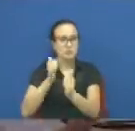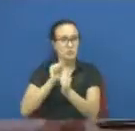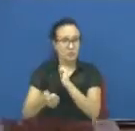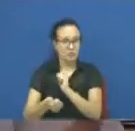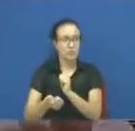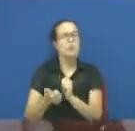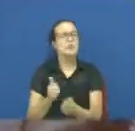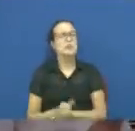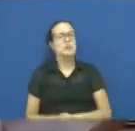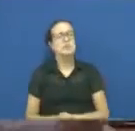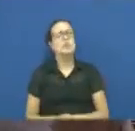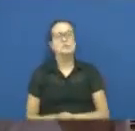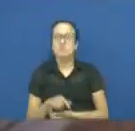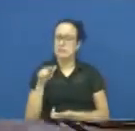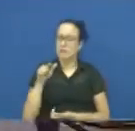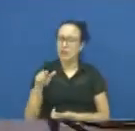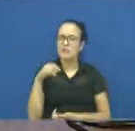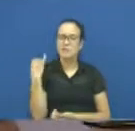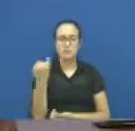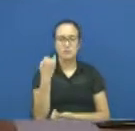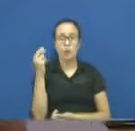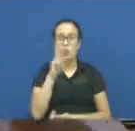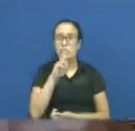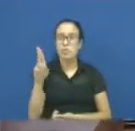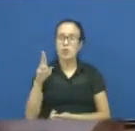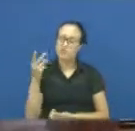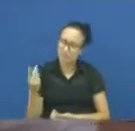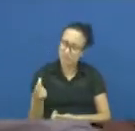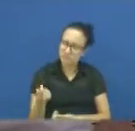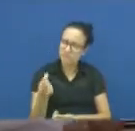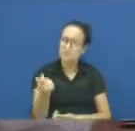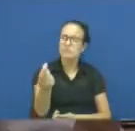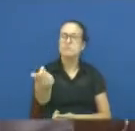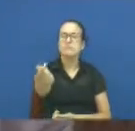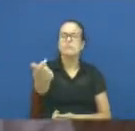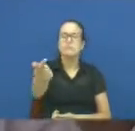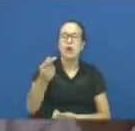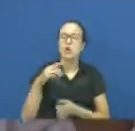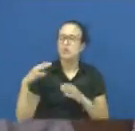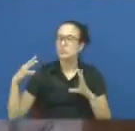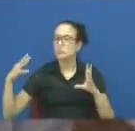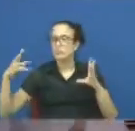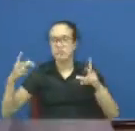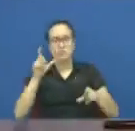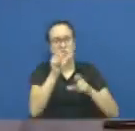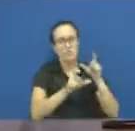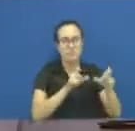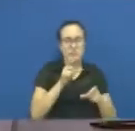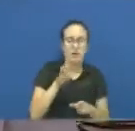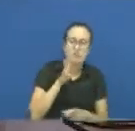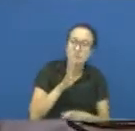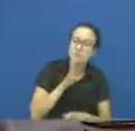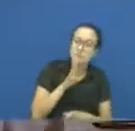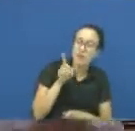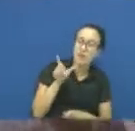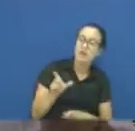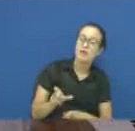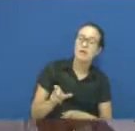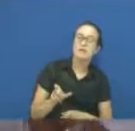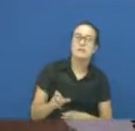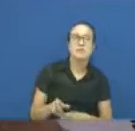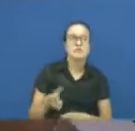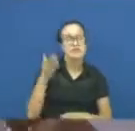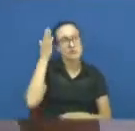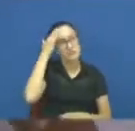dele ficará eternizado também, para que toda a cidade possa, através desse centro esportivo, ver